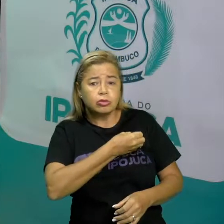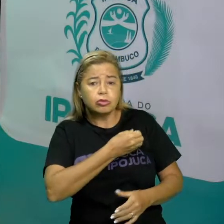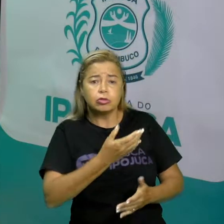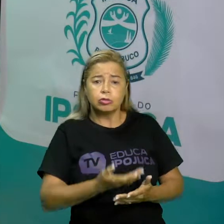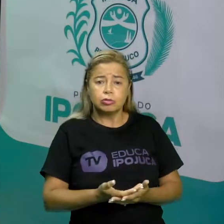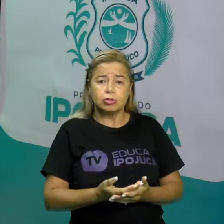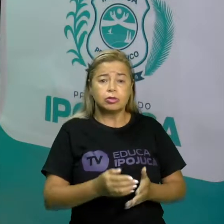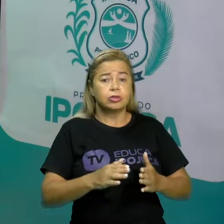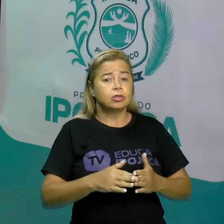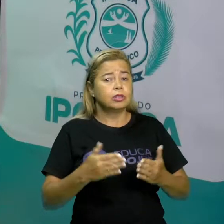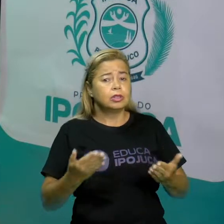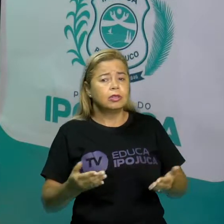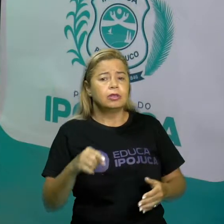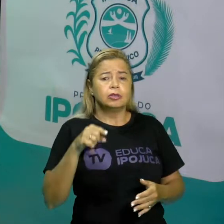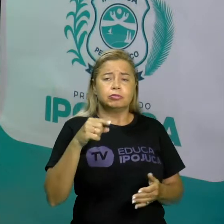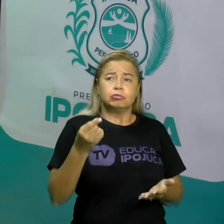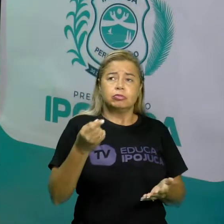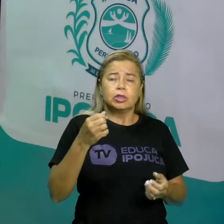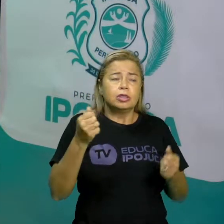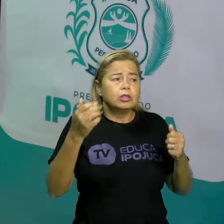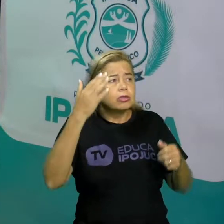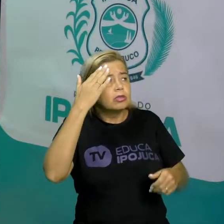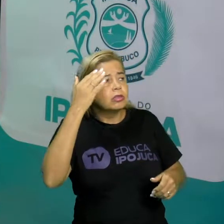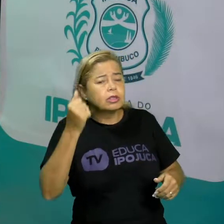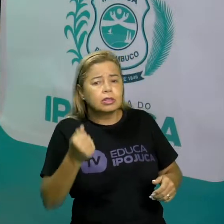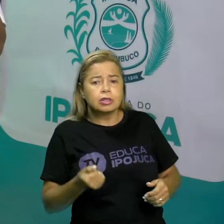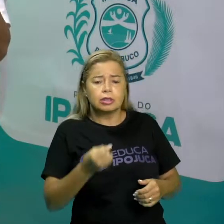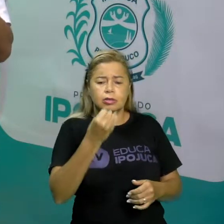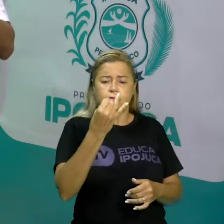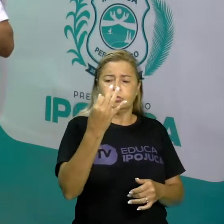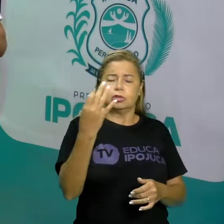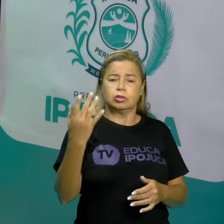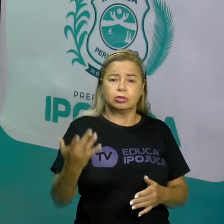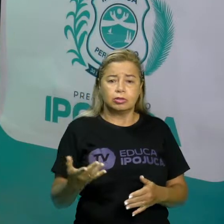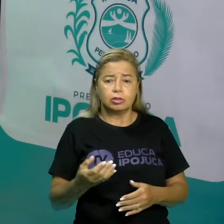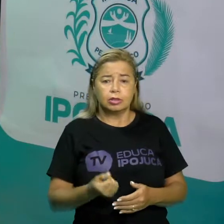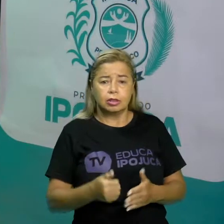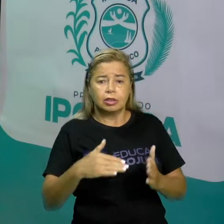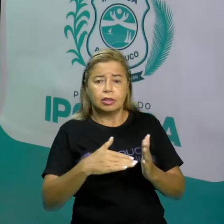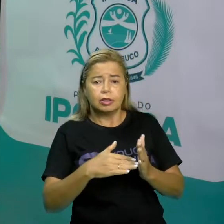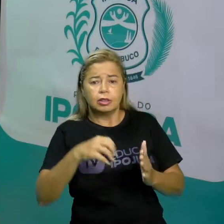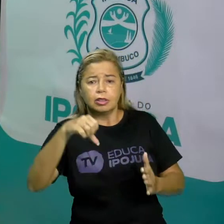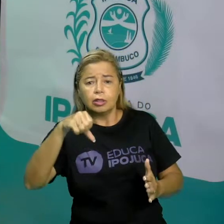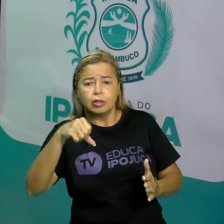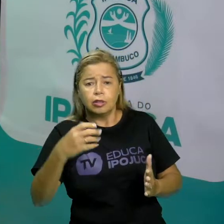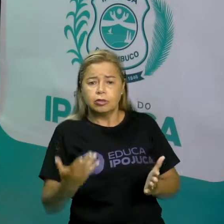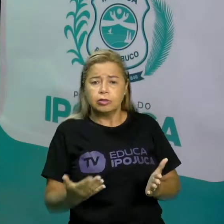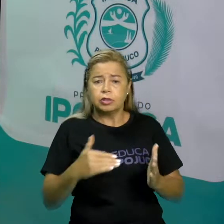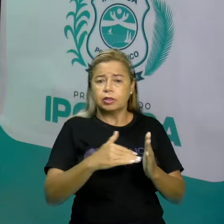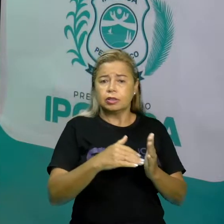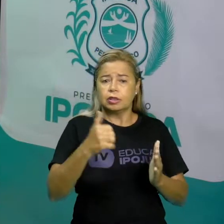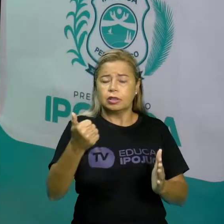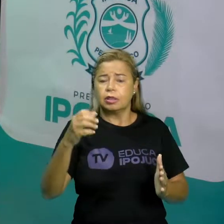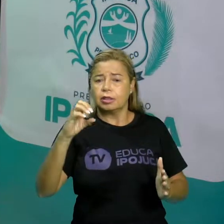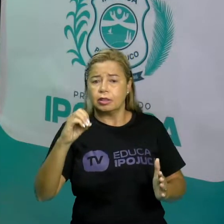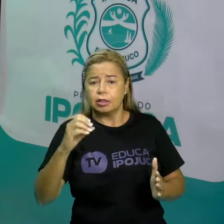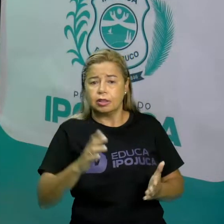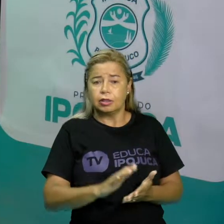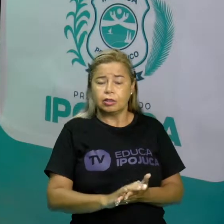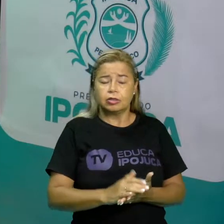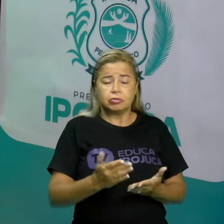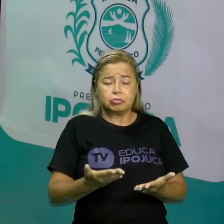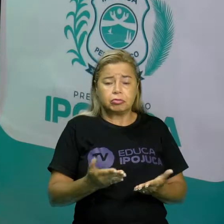sei contar até 9, eu tenho unidades. Se eu sei contar até 10, eu tenho dezenas. Se eu